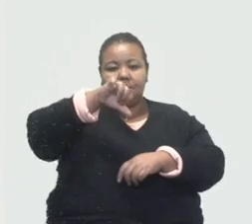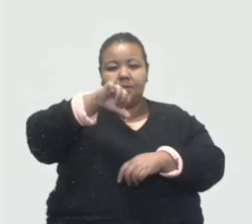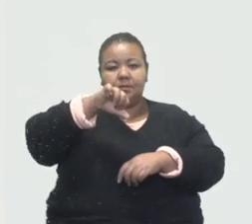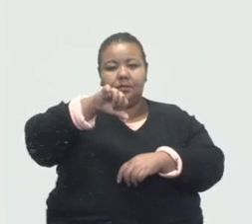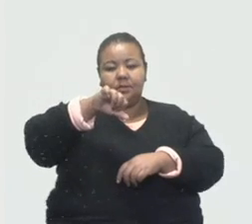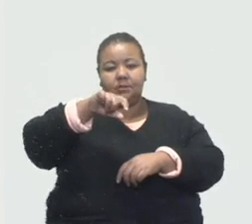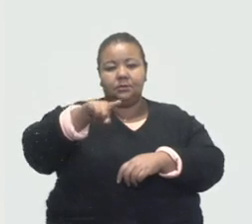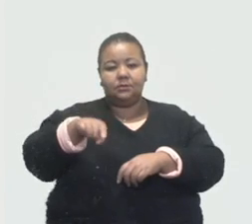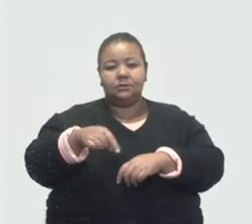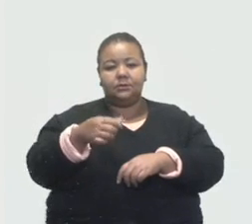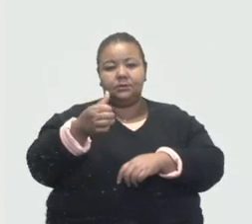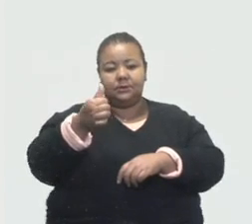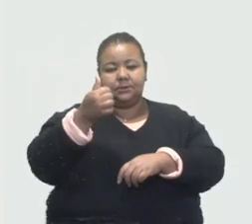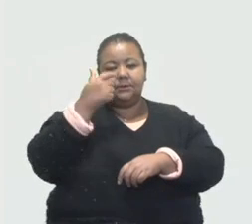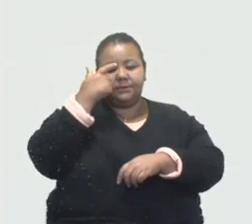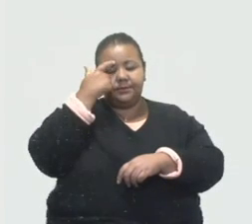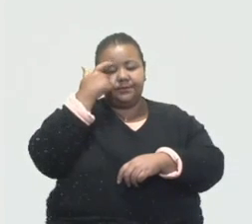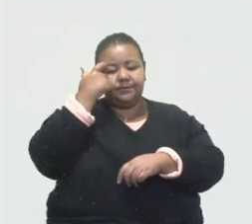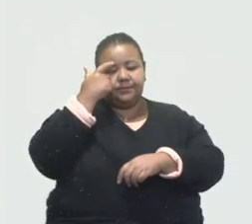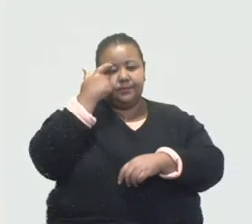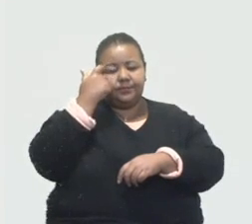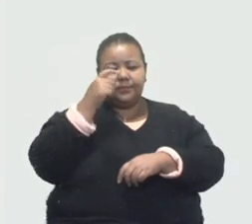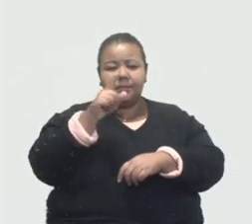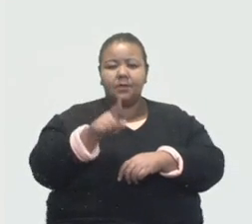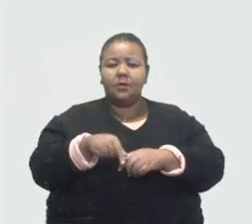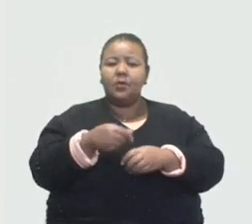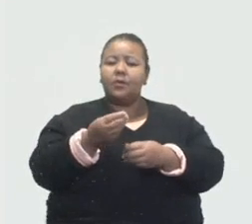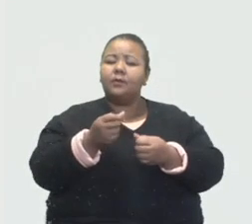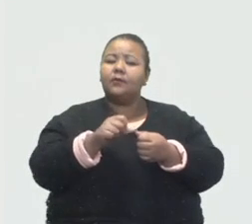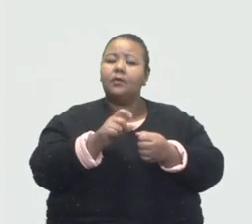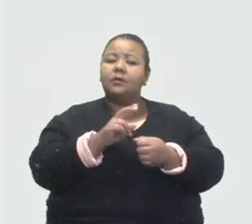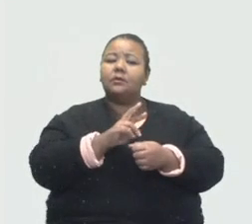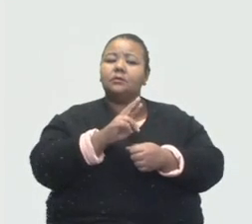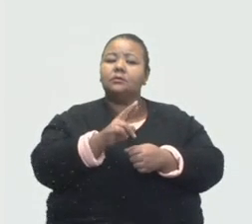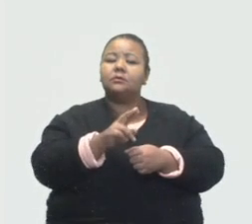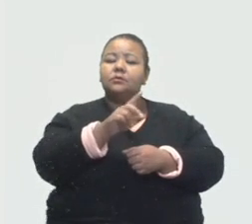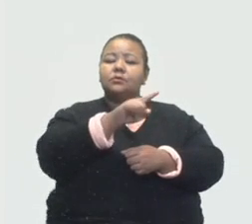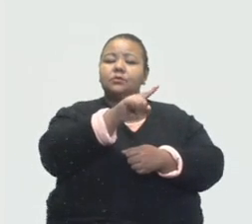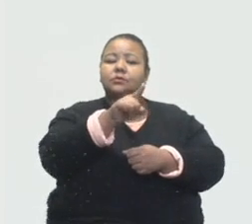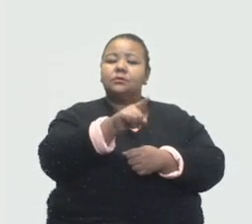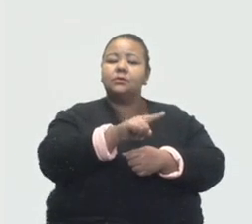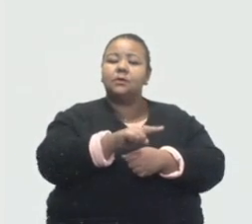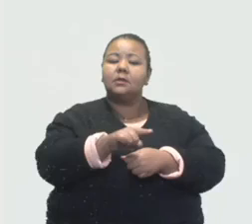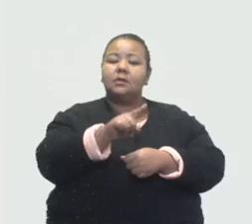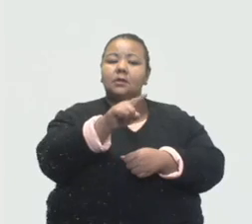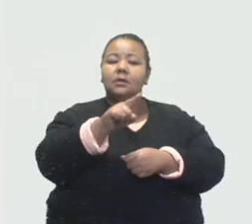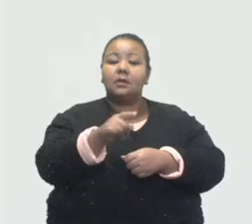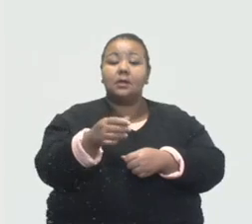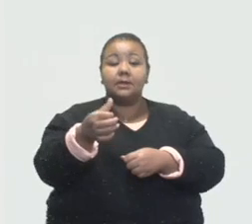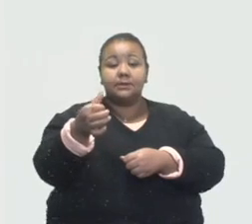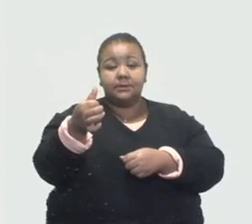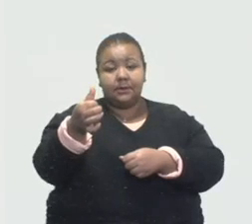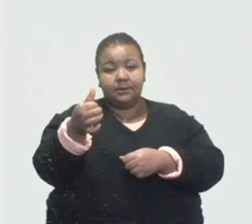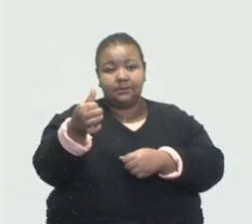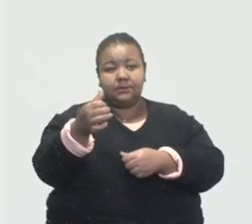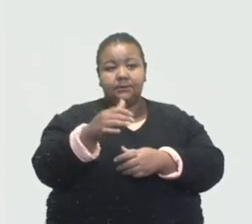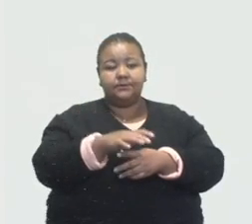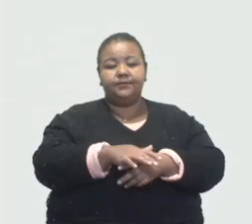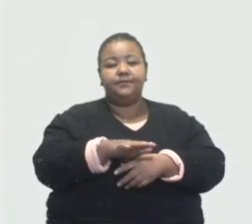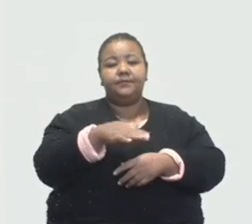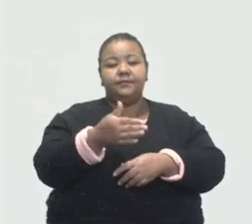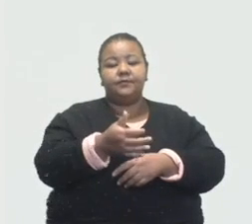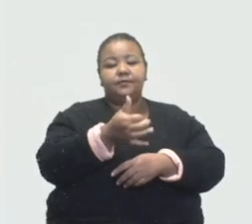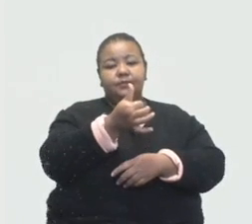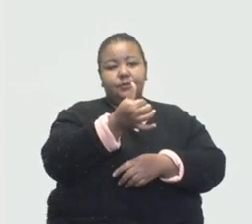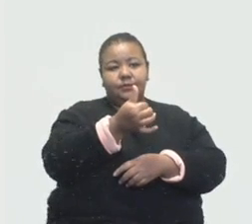9 e 6. Qual que foi a regra dada pra gente? Z. Quem que é o nosso Z? 6. Então,